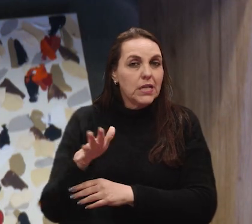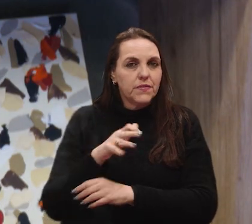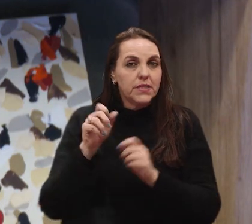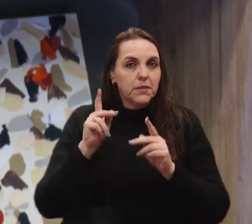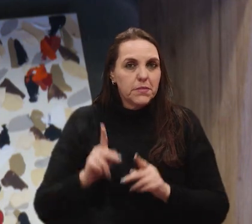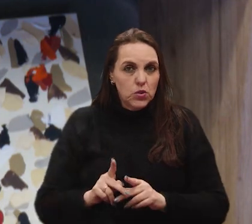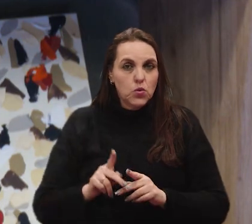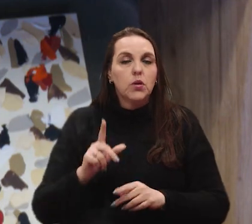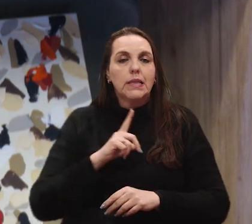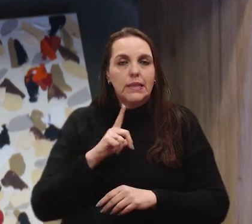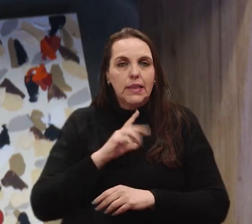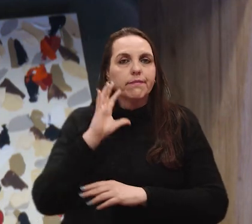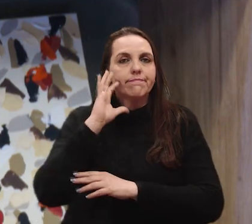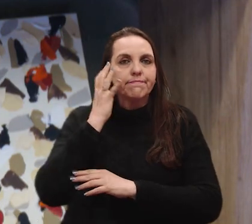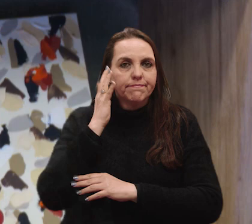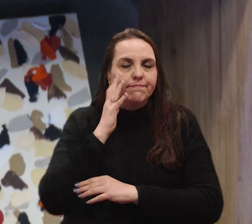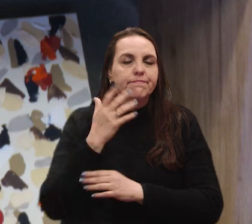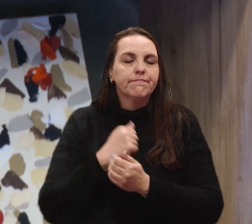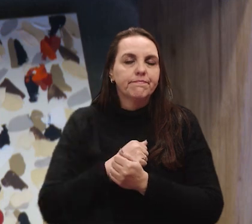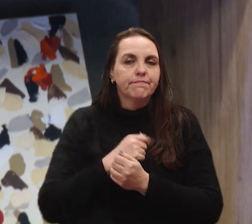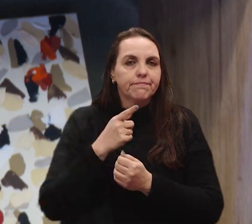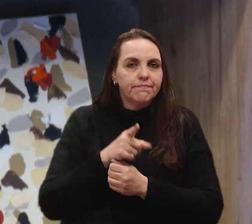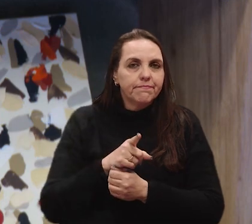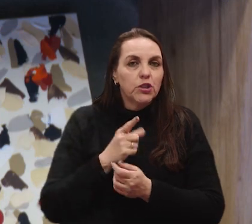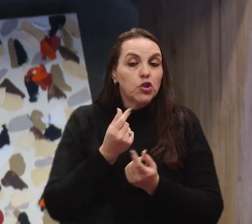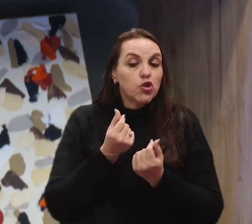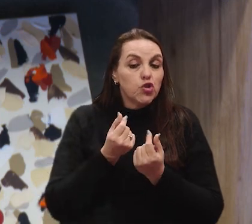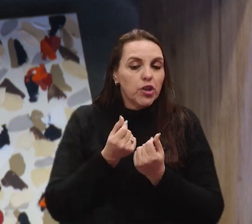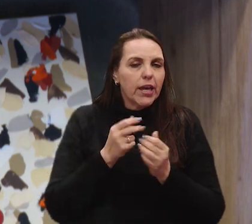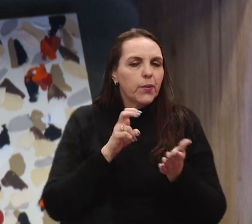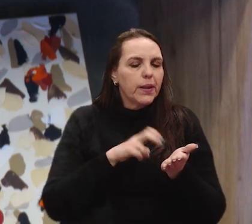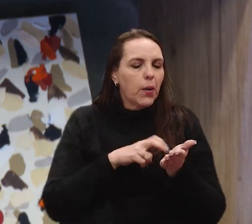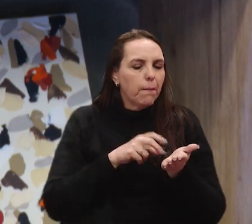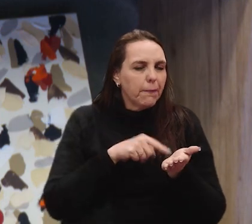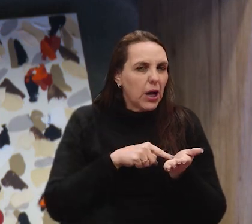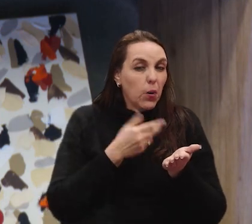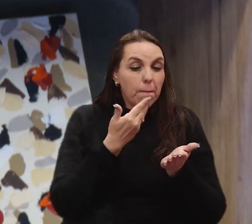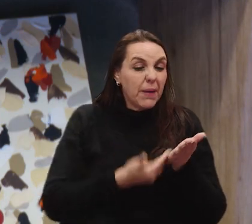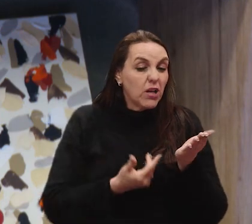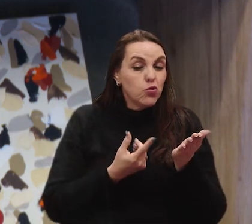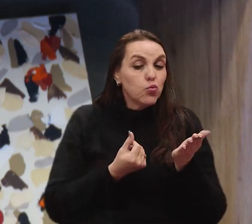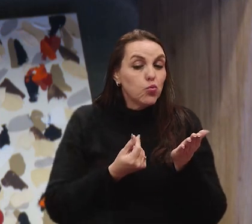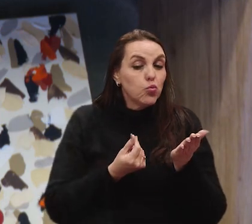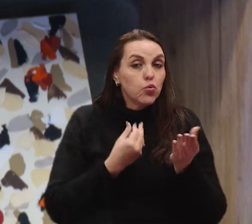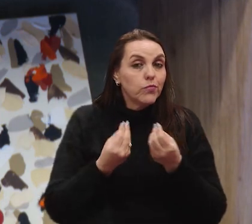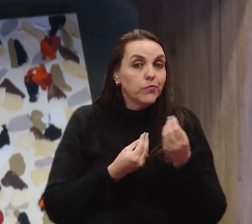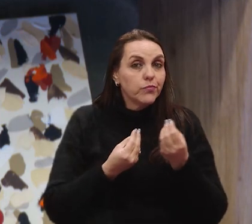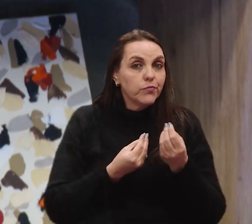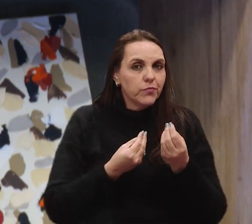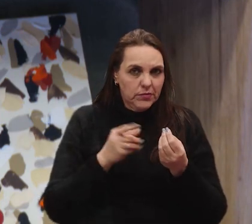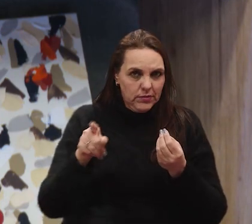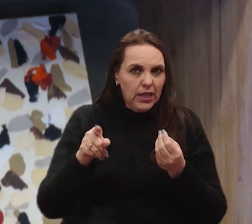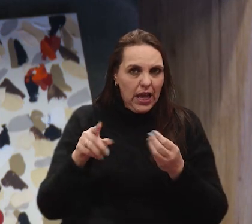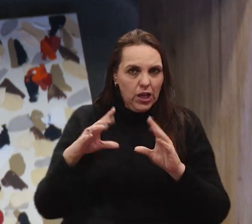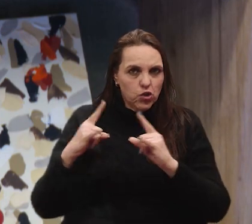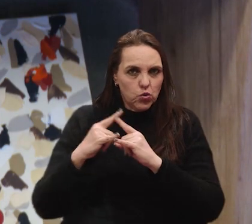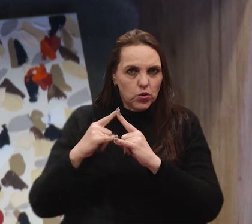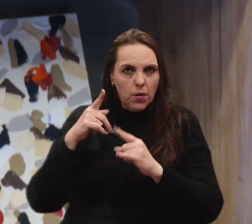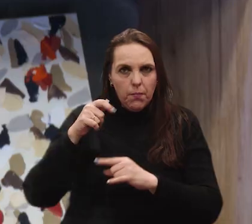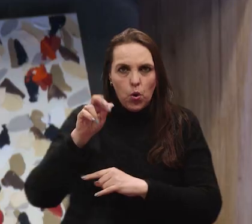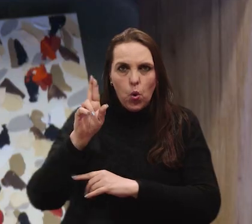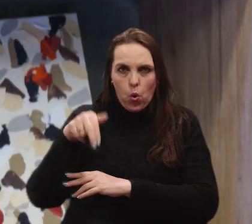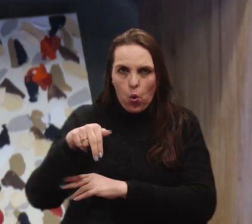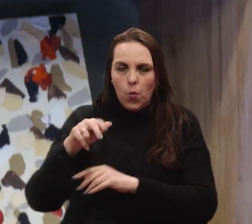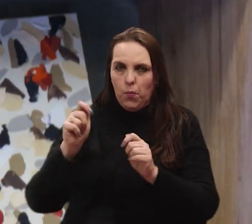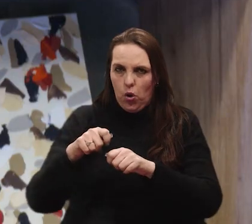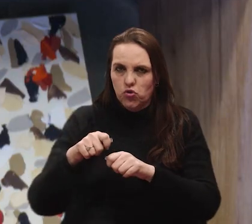pessoas caem nesses golpes de identificação, acabam dando o dinheiro que está no banco, perdem tudo. O Procon é a ferramenta?